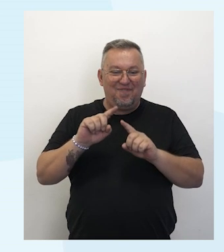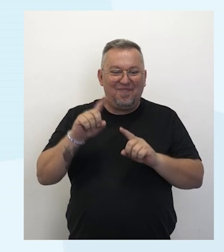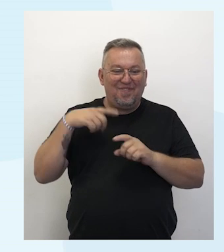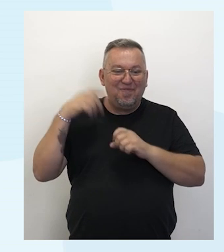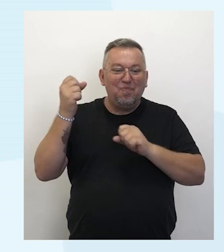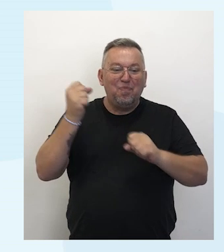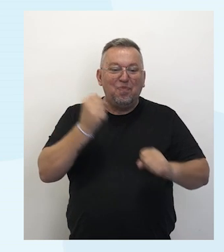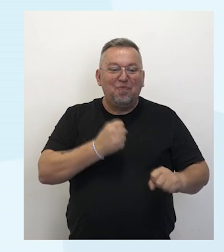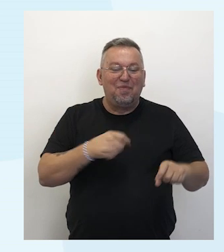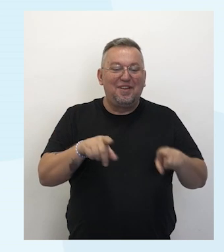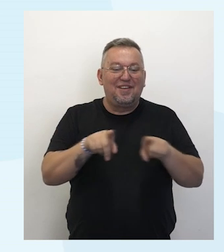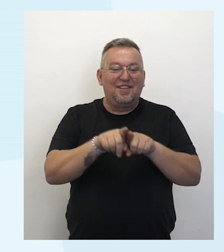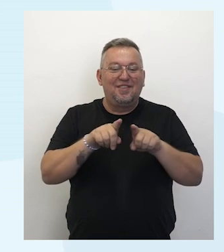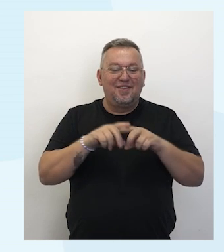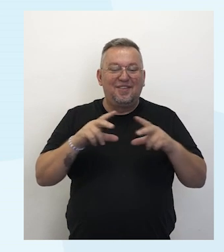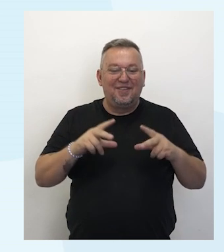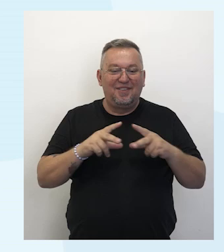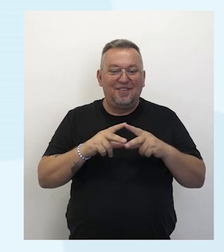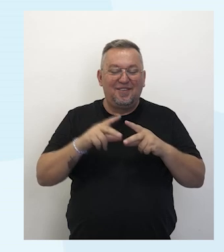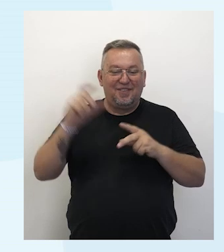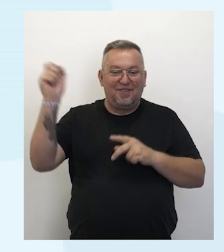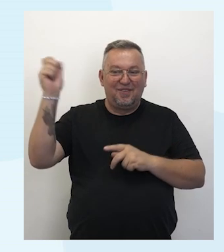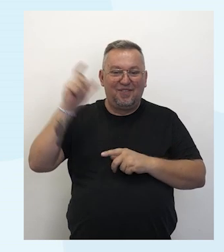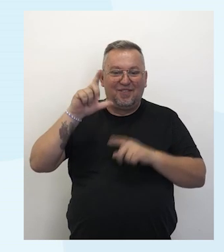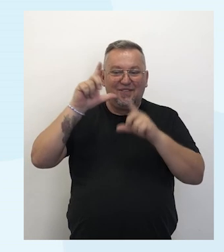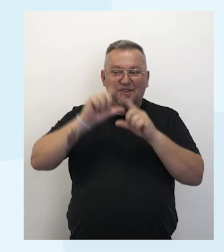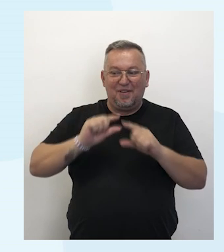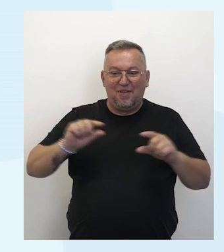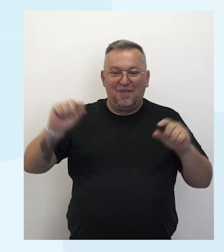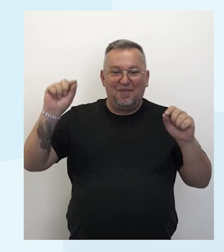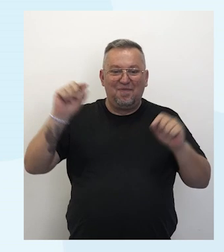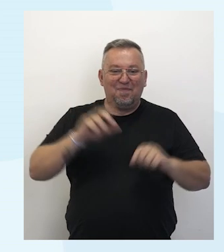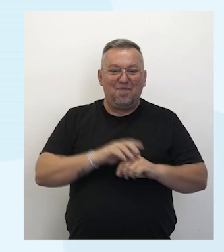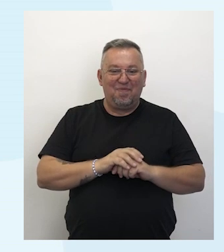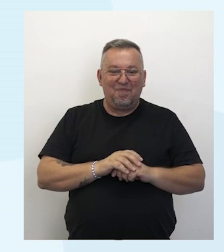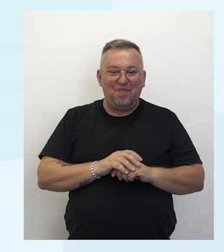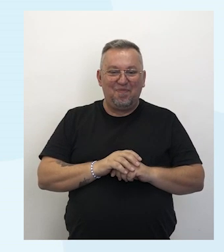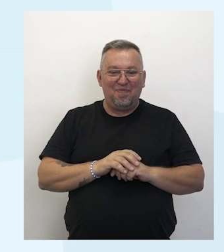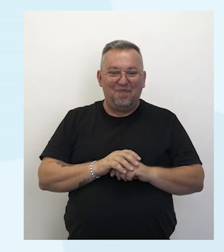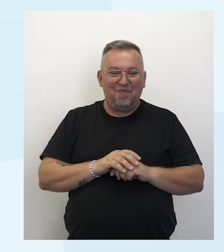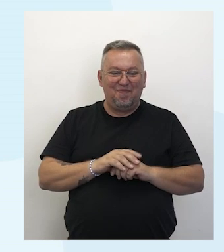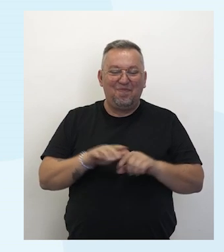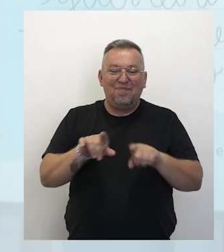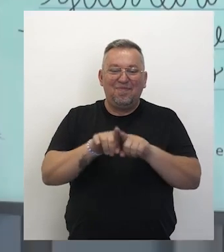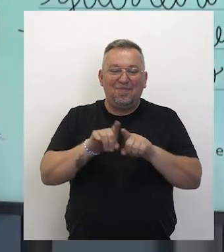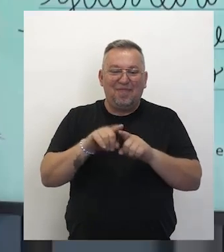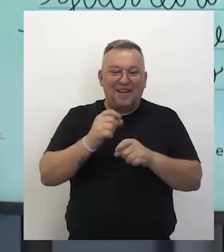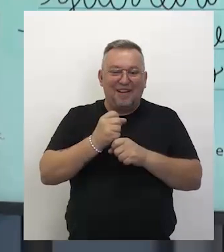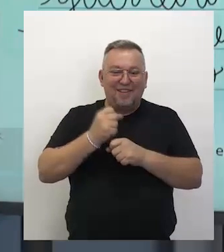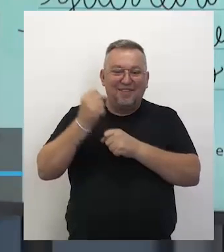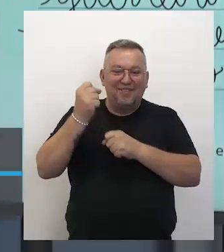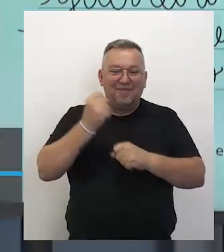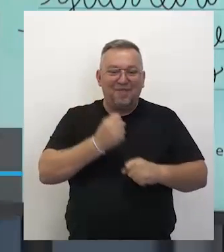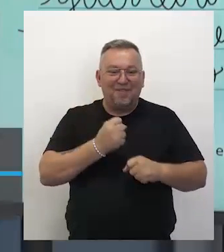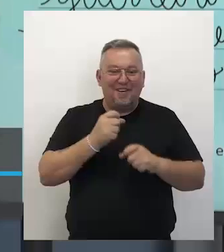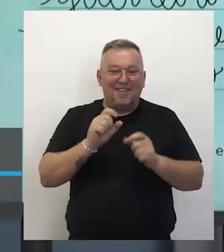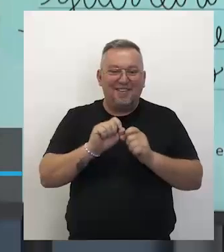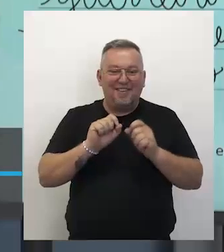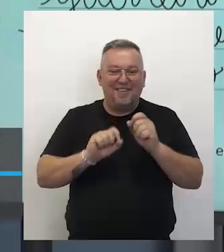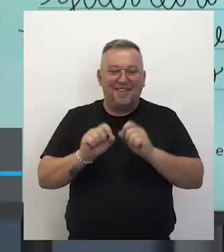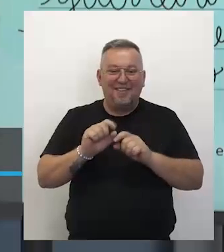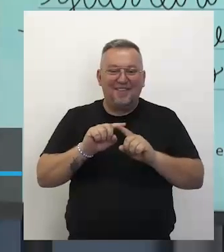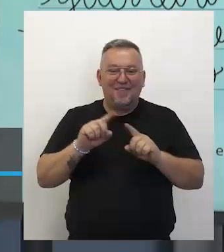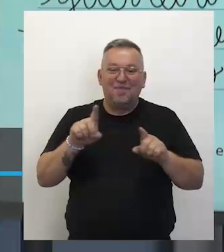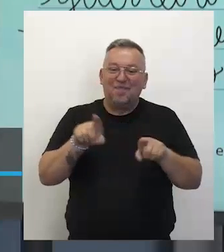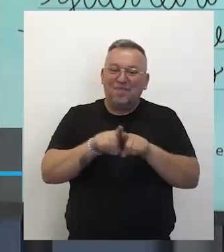da Lua, a pirâmide do Sol, são as maiores pirâmides. E constituíram o império. E aí, para falar de império, eu vou explicar para vocês